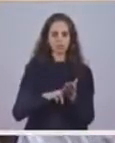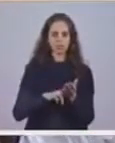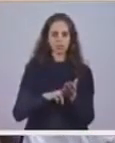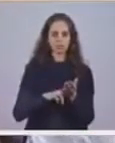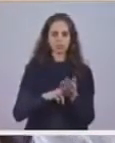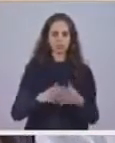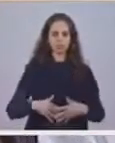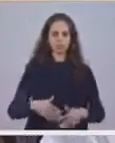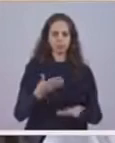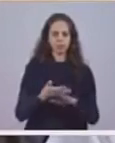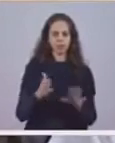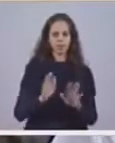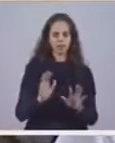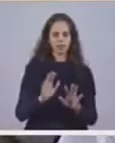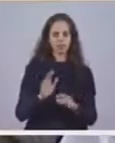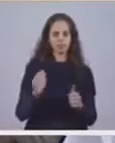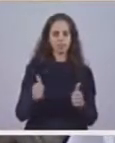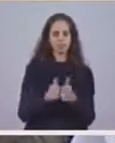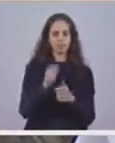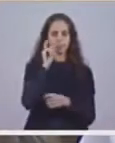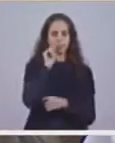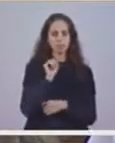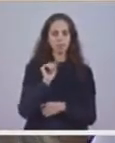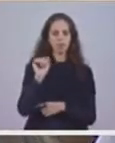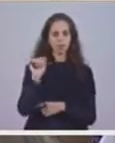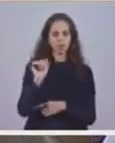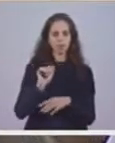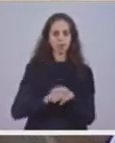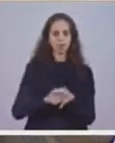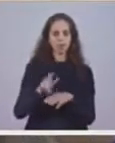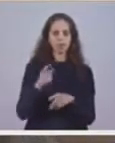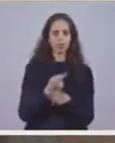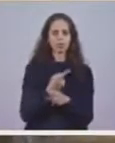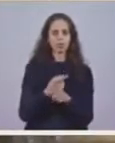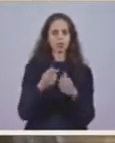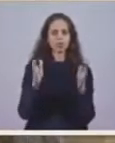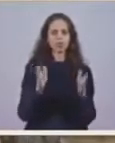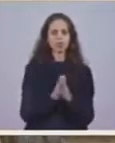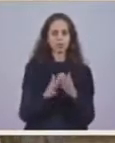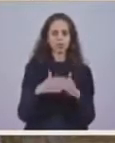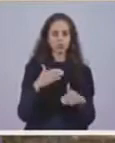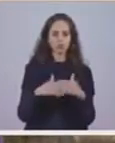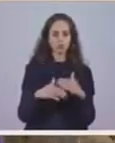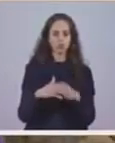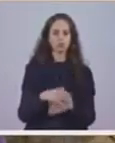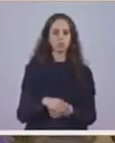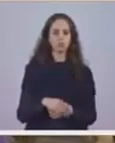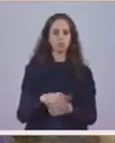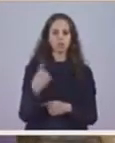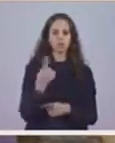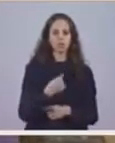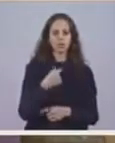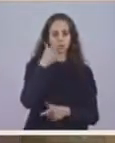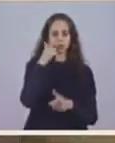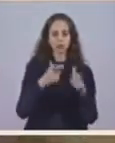verdadeiro, gerado, não criado, consubstancial ao Pai. Por Ele todas as coisas foram feitas, e